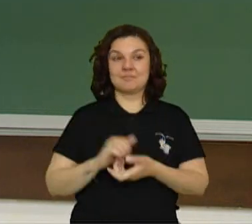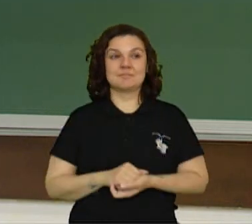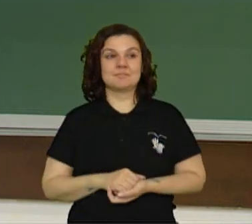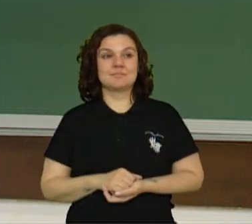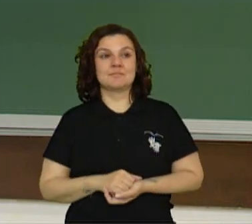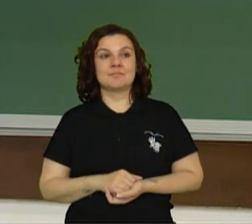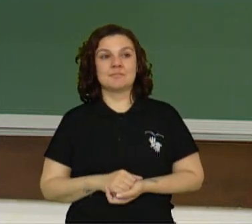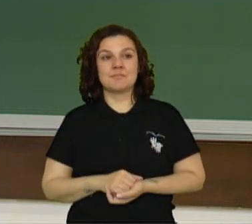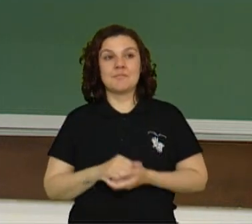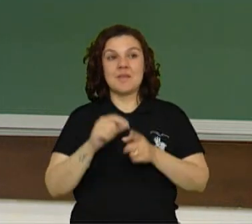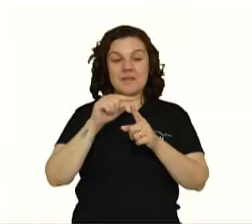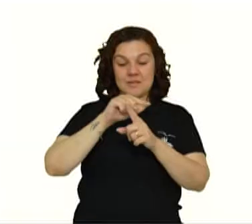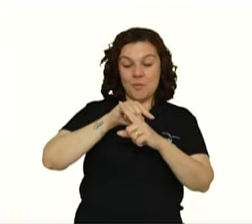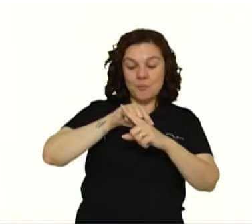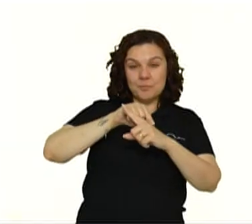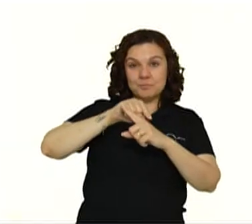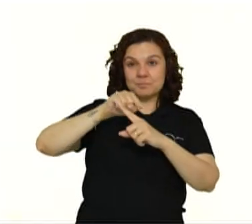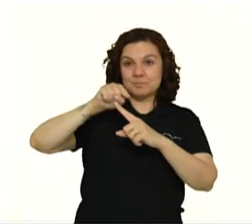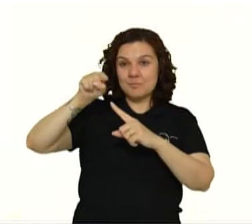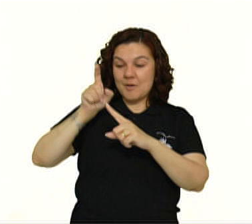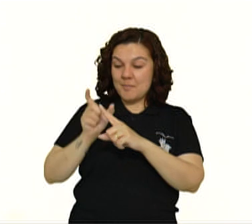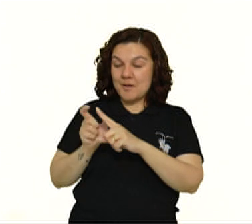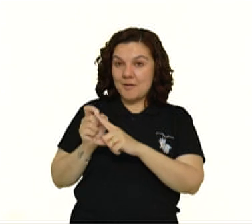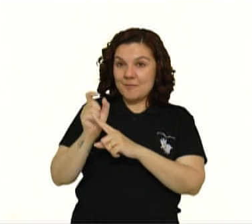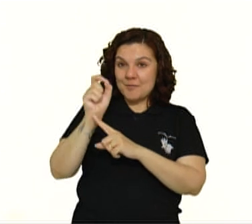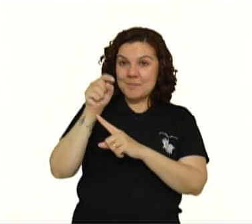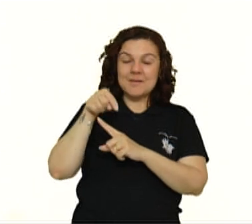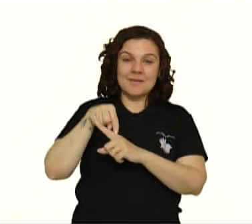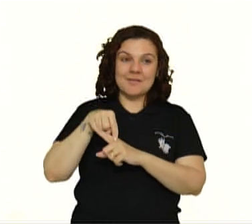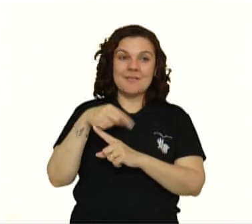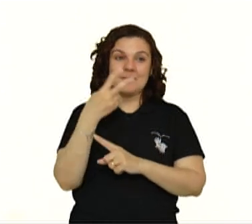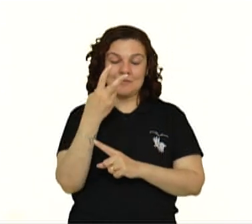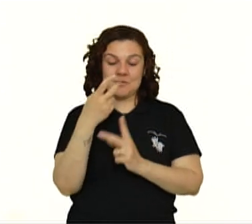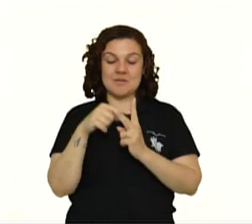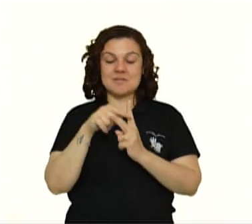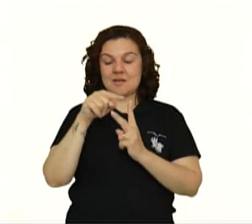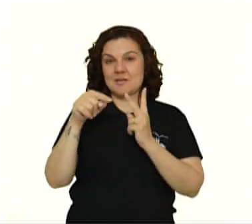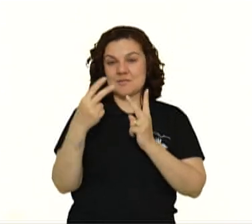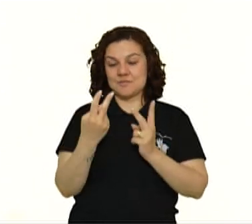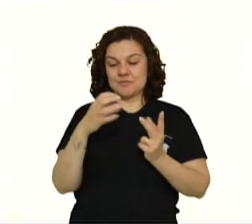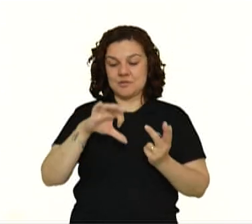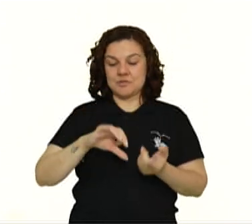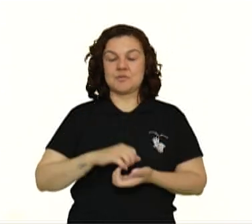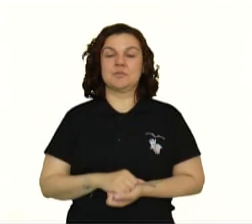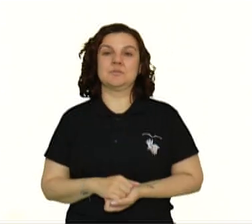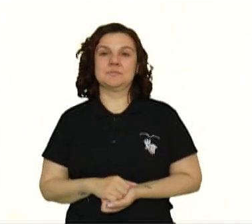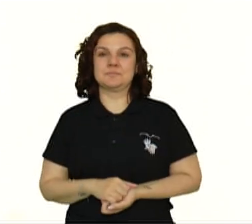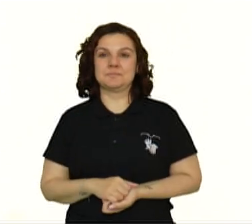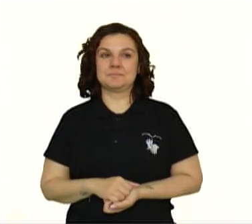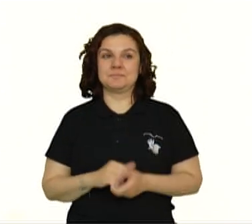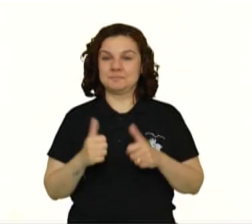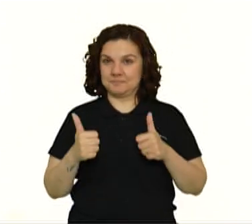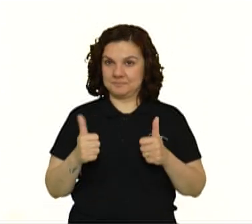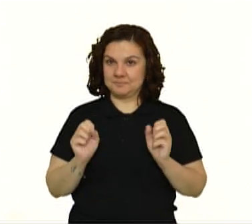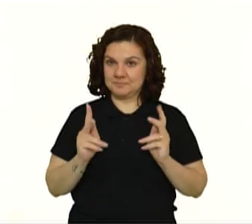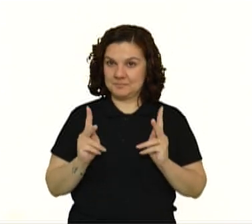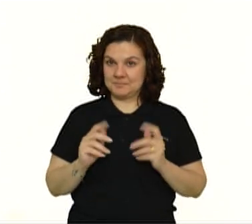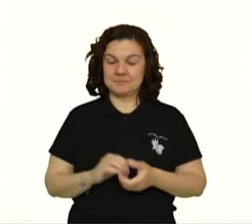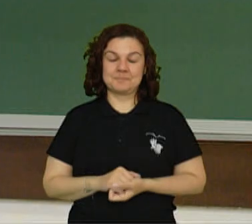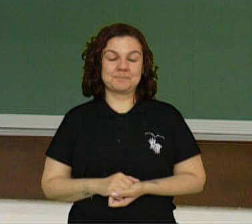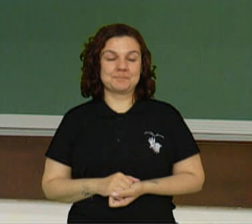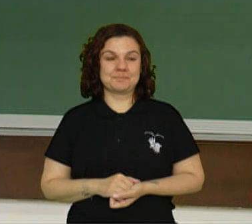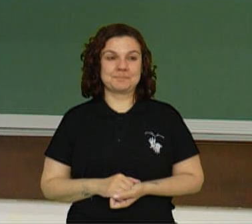Alternativa A. Então, o caminho percorrido pela formiga, 2 raiz de 29 centímetros. Tudo